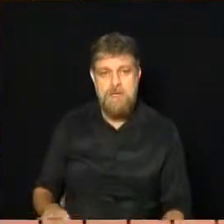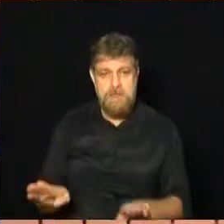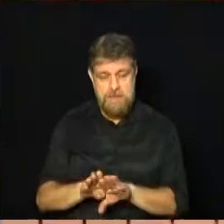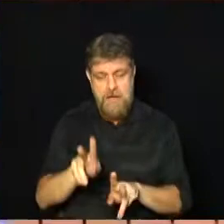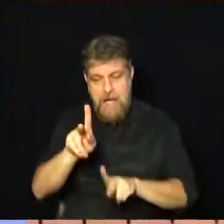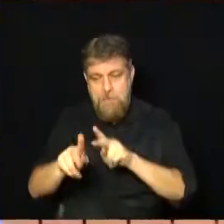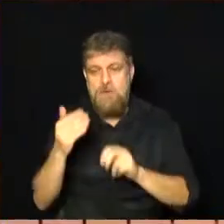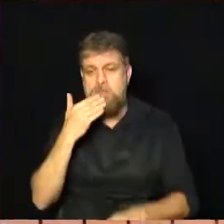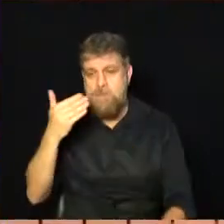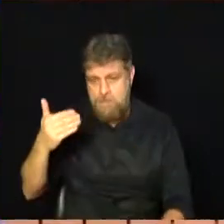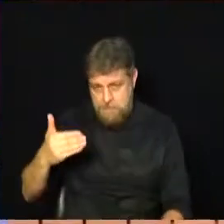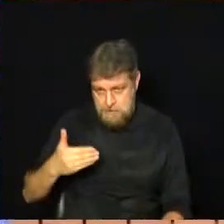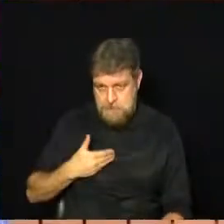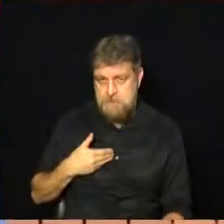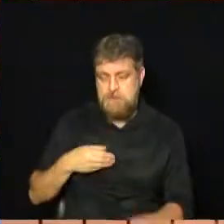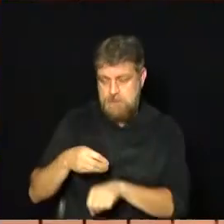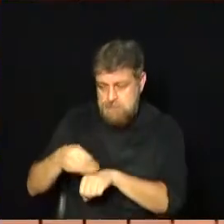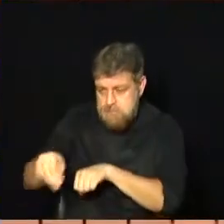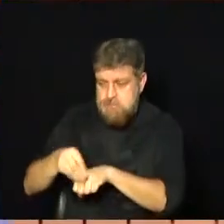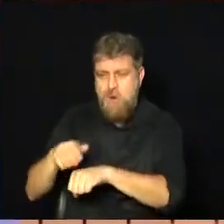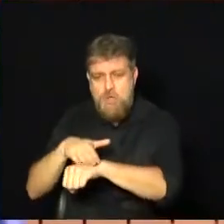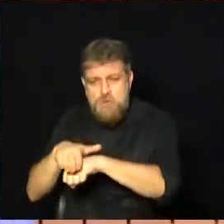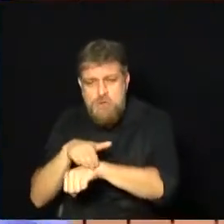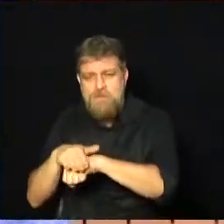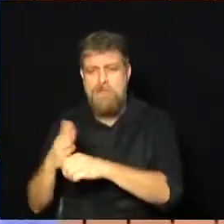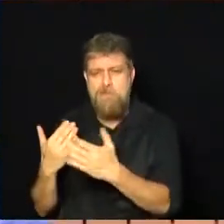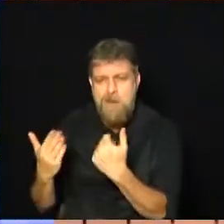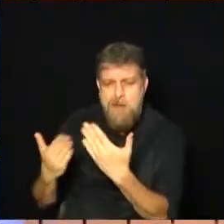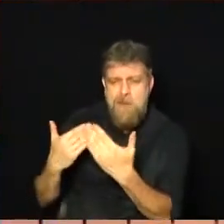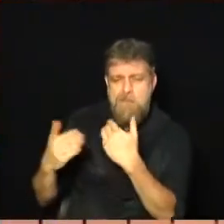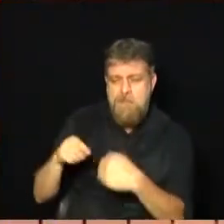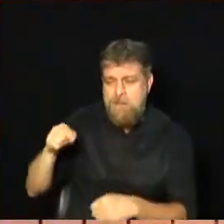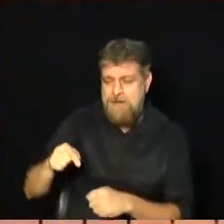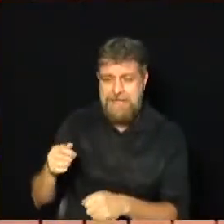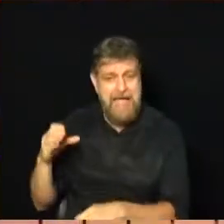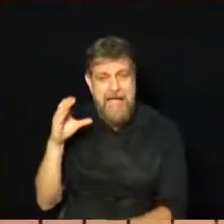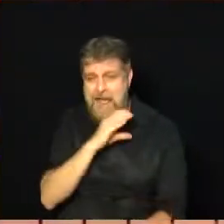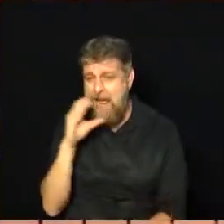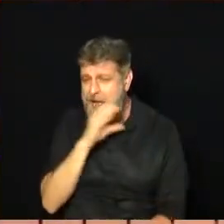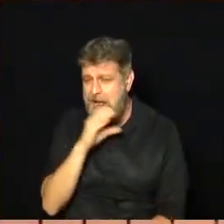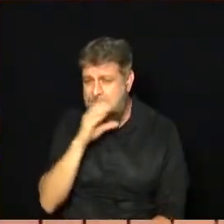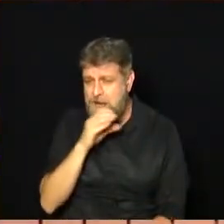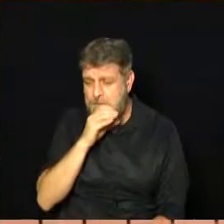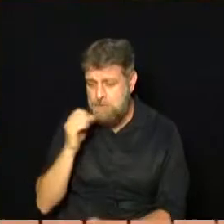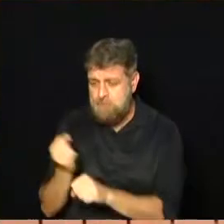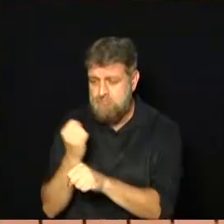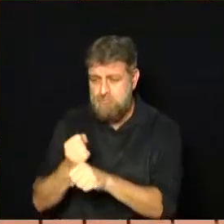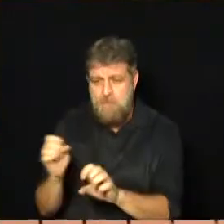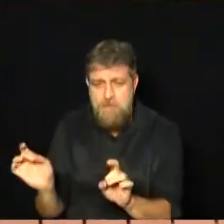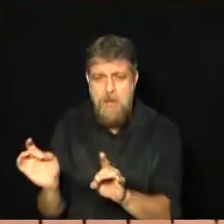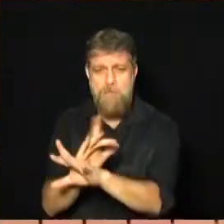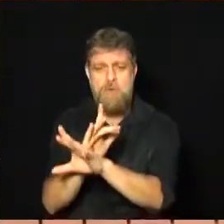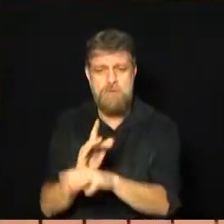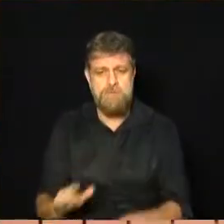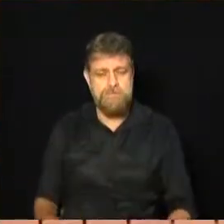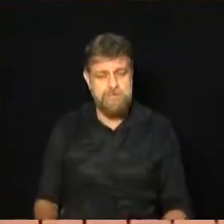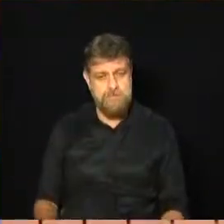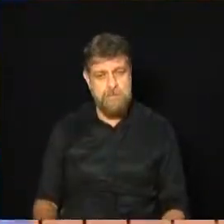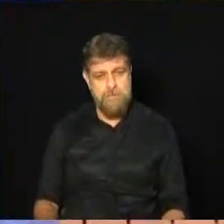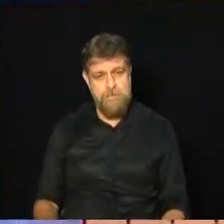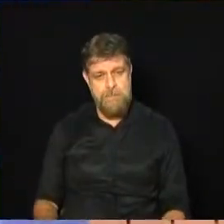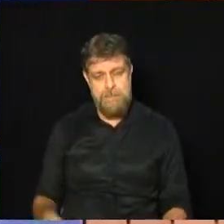da população, levando até o executivo para que desenrole quanto antes essa obra do BRT. Com